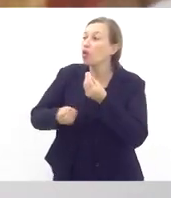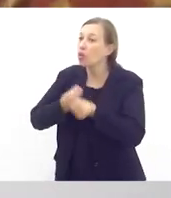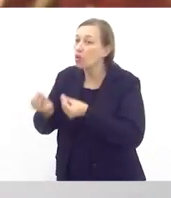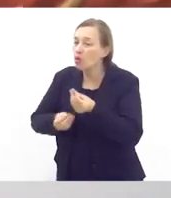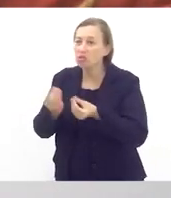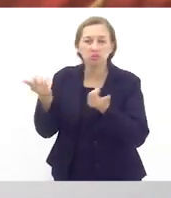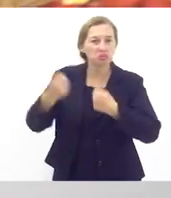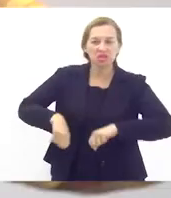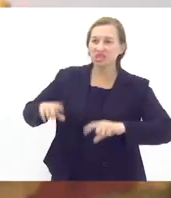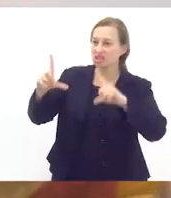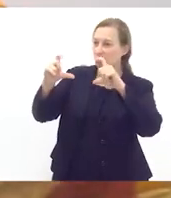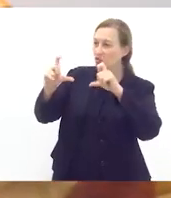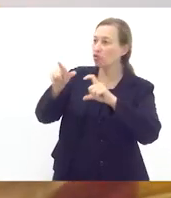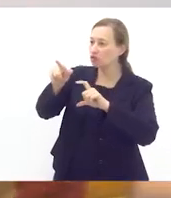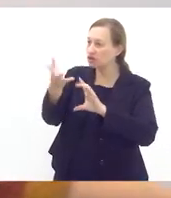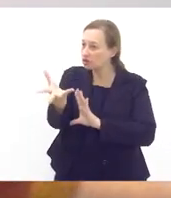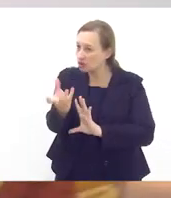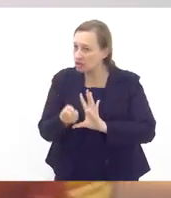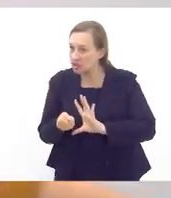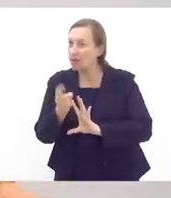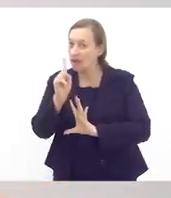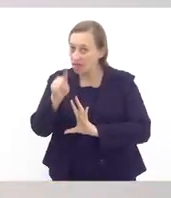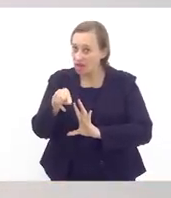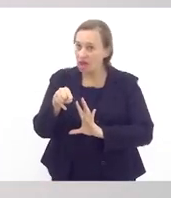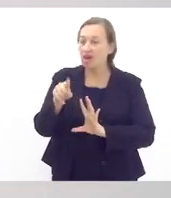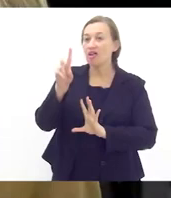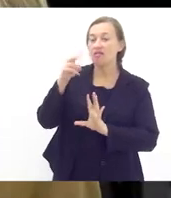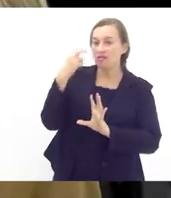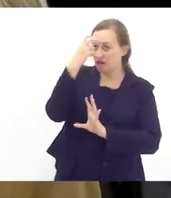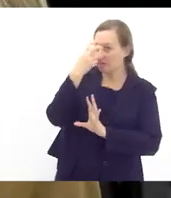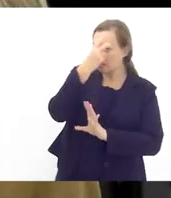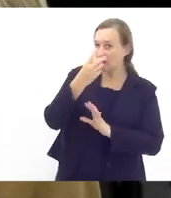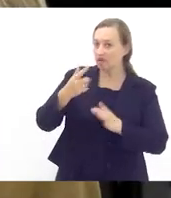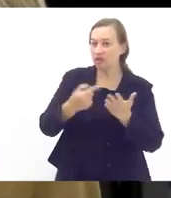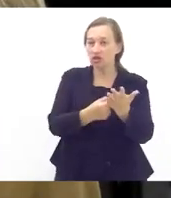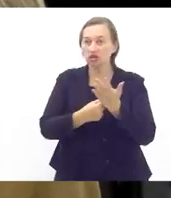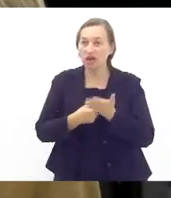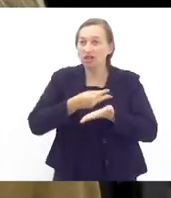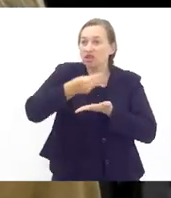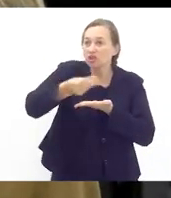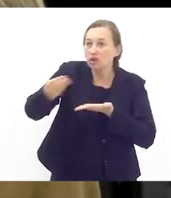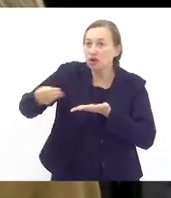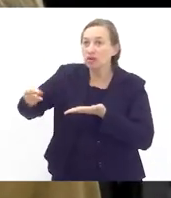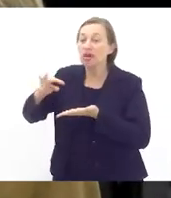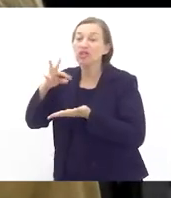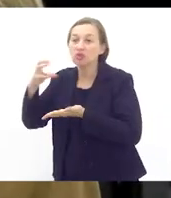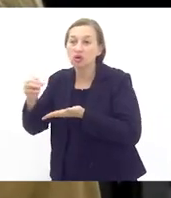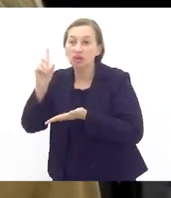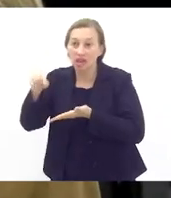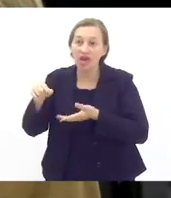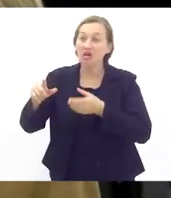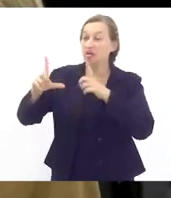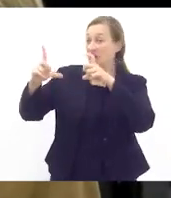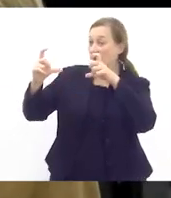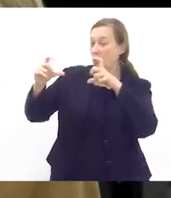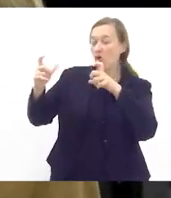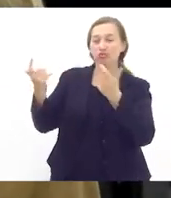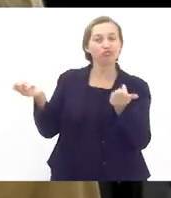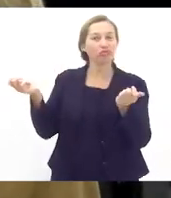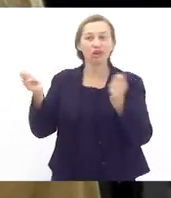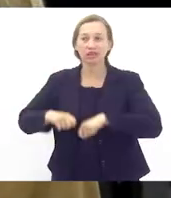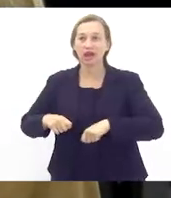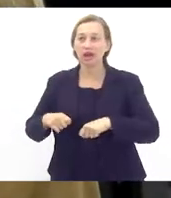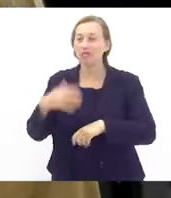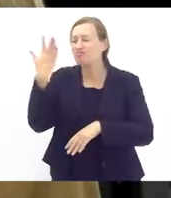tirar foto porque vocês vão receber não vão Verônica você vai me ajudar a distribuir isso aí para todo mundo né porque a foto nem vai dar para vocês